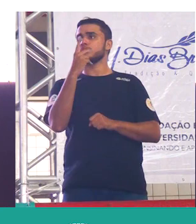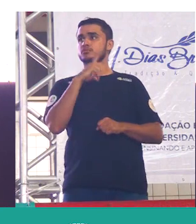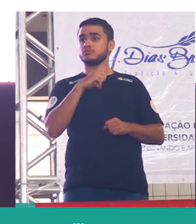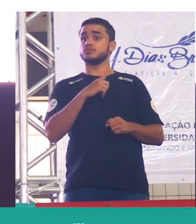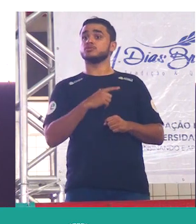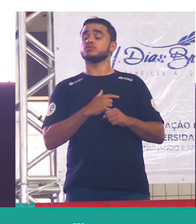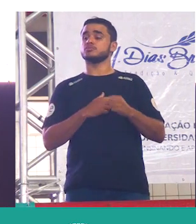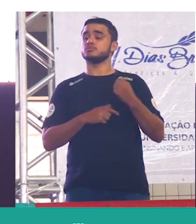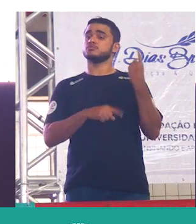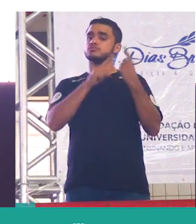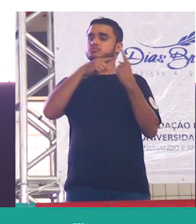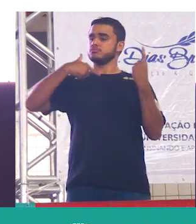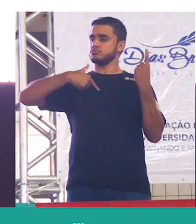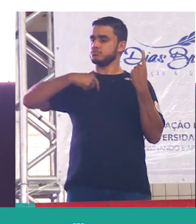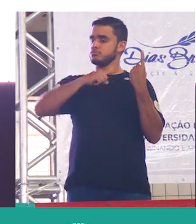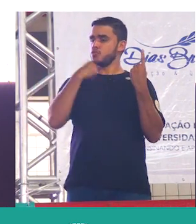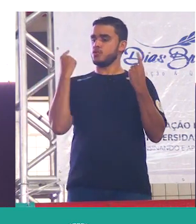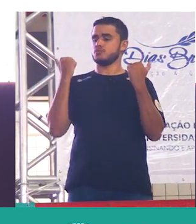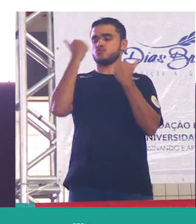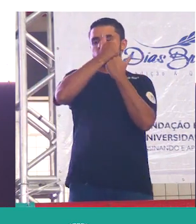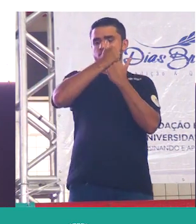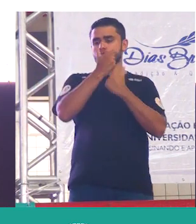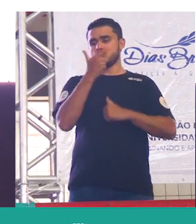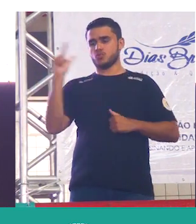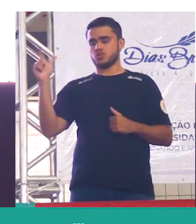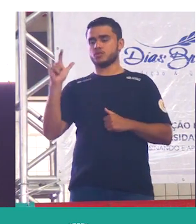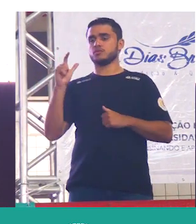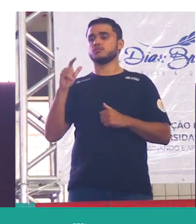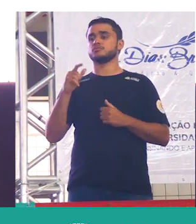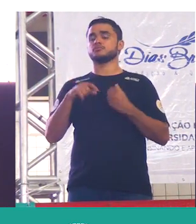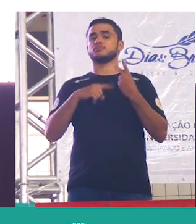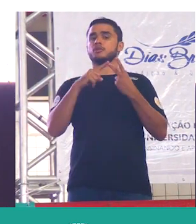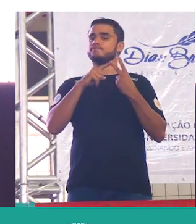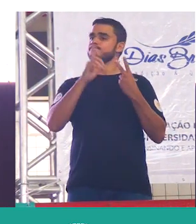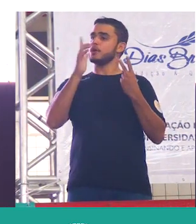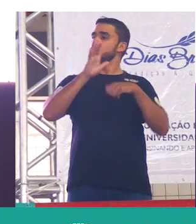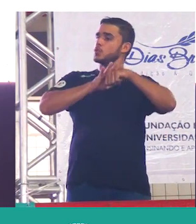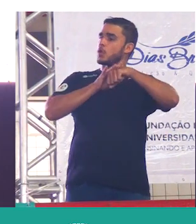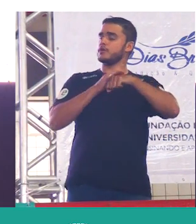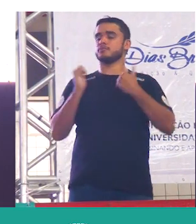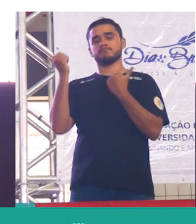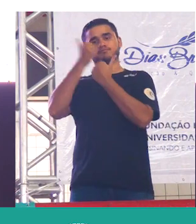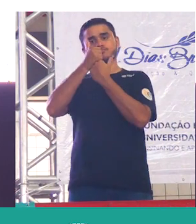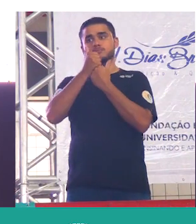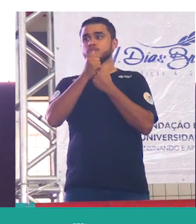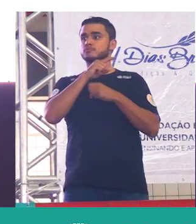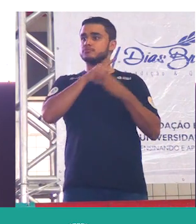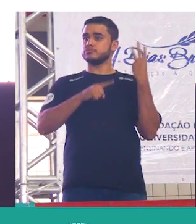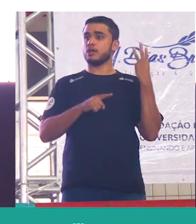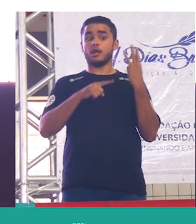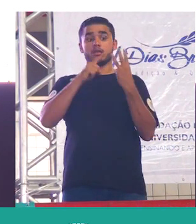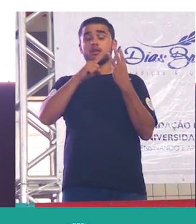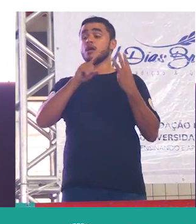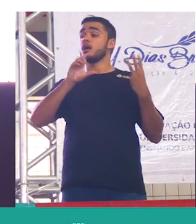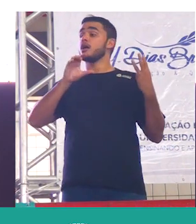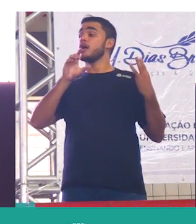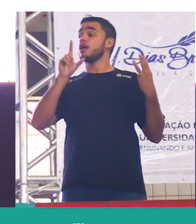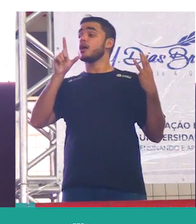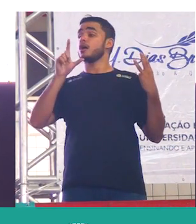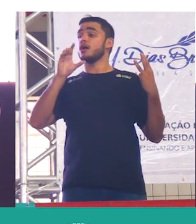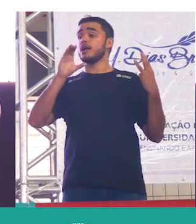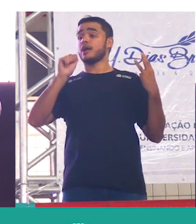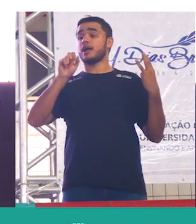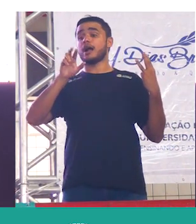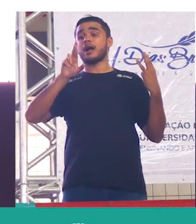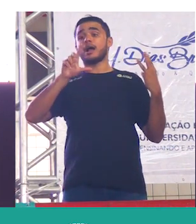um outro presidente, que era o Carlos Luiz, que na época presidia a Câmara. E o Carlos